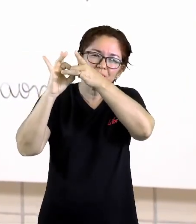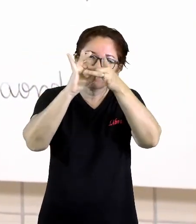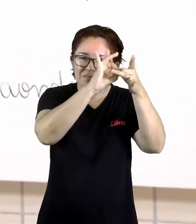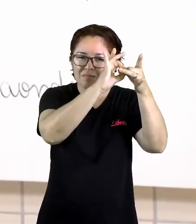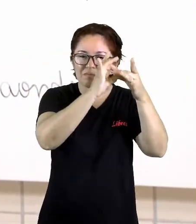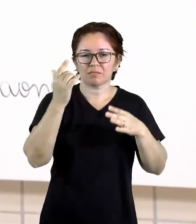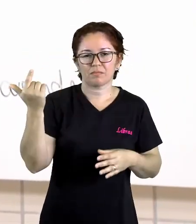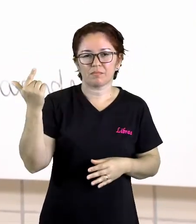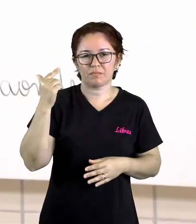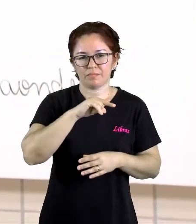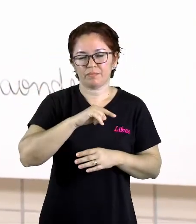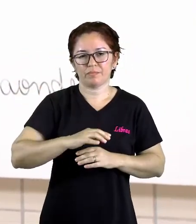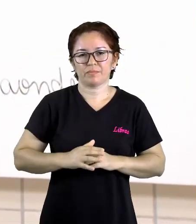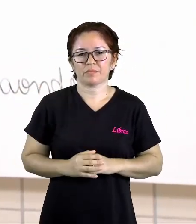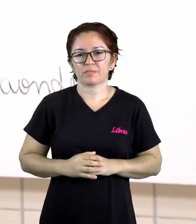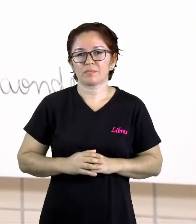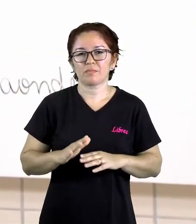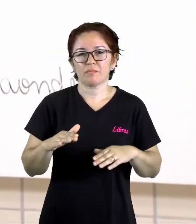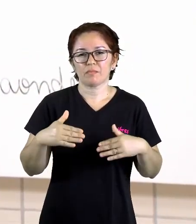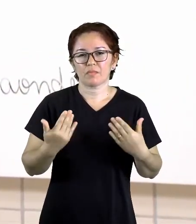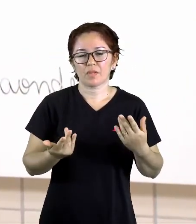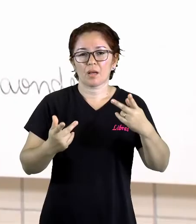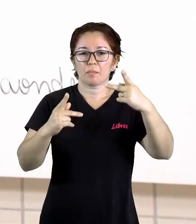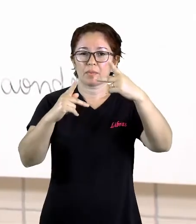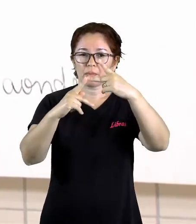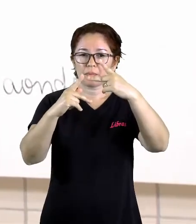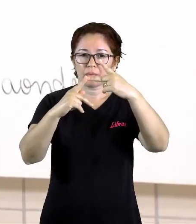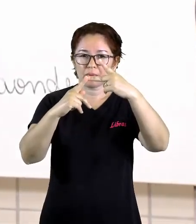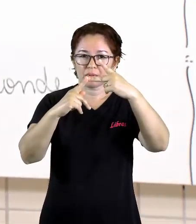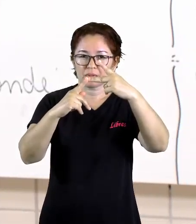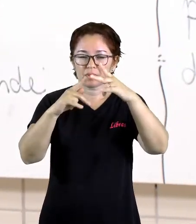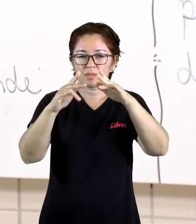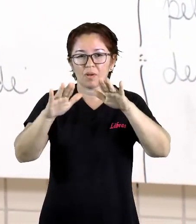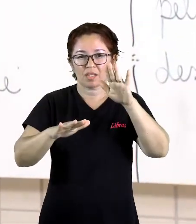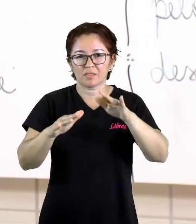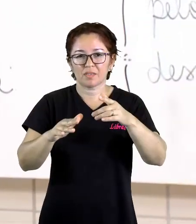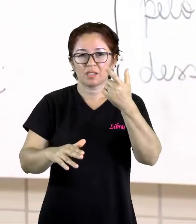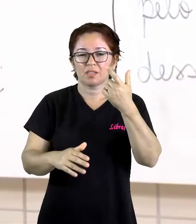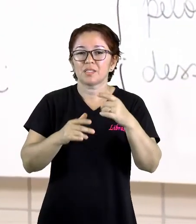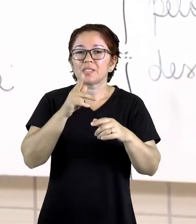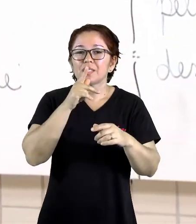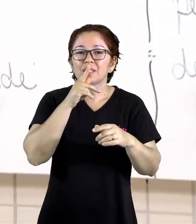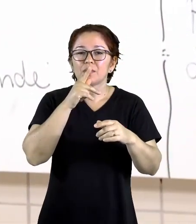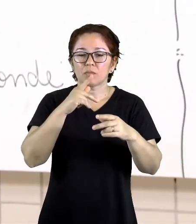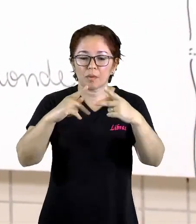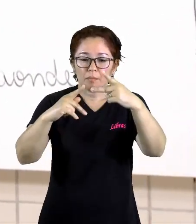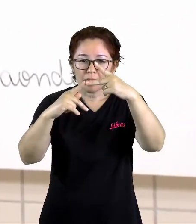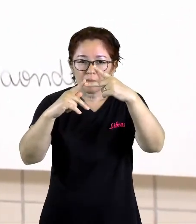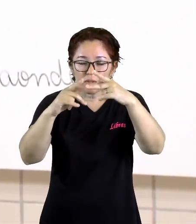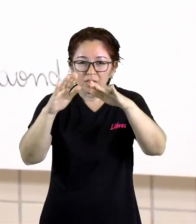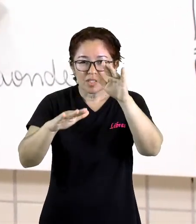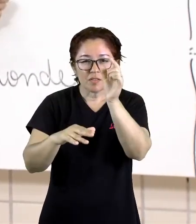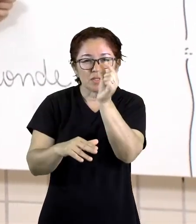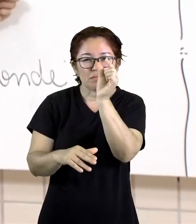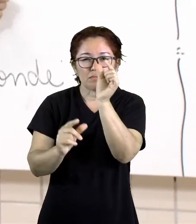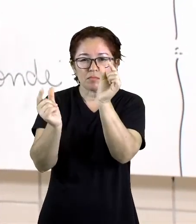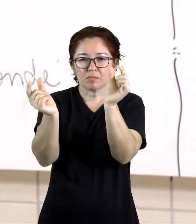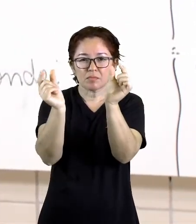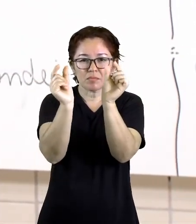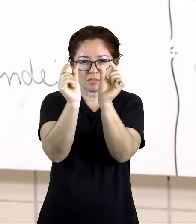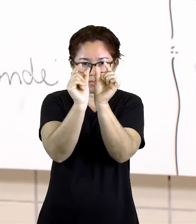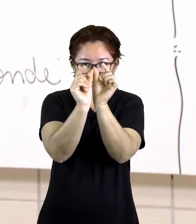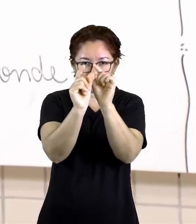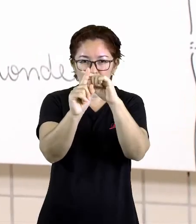primeira. Elas podem se formar por combinação quando não há perda de som, a mais o,